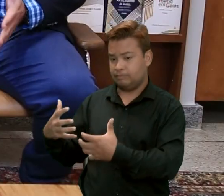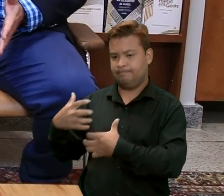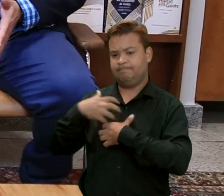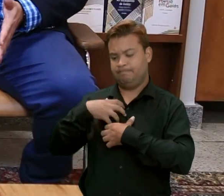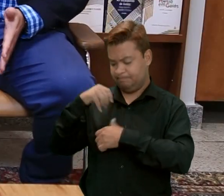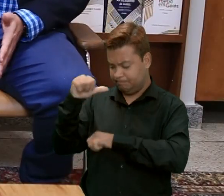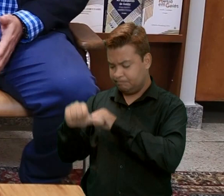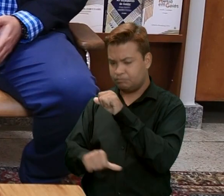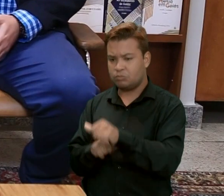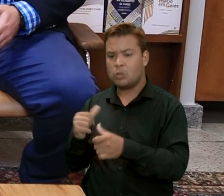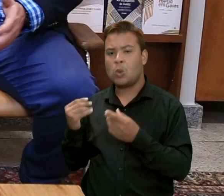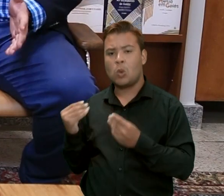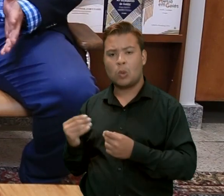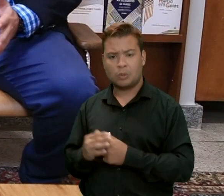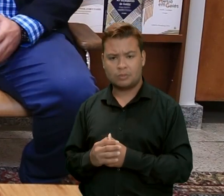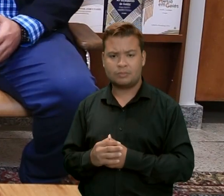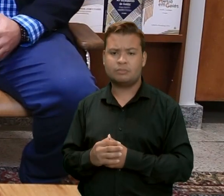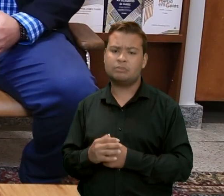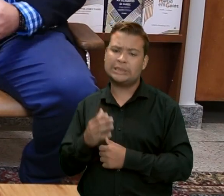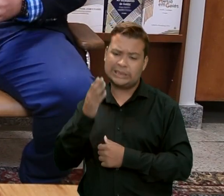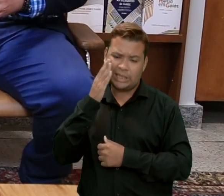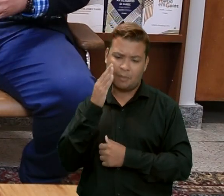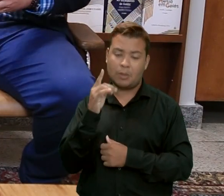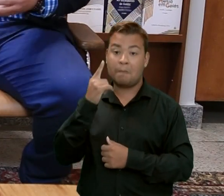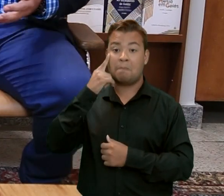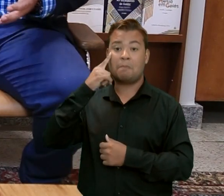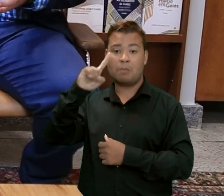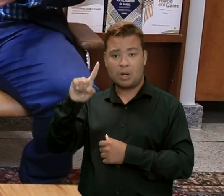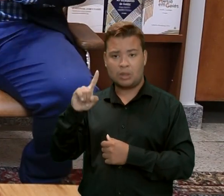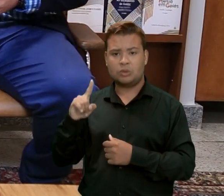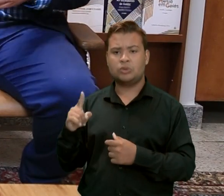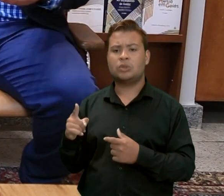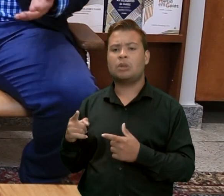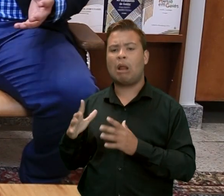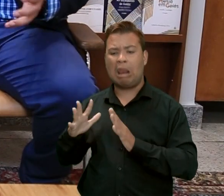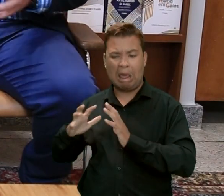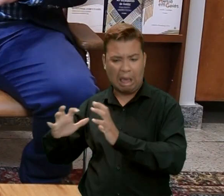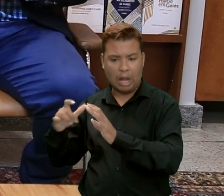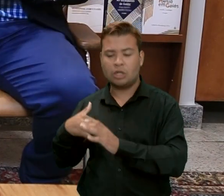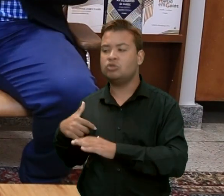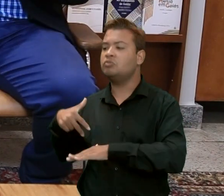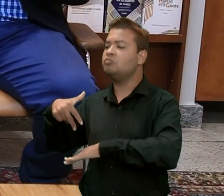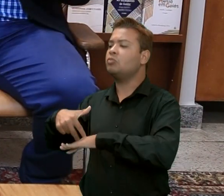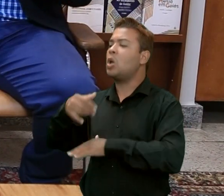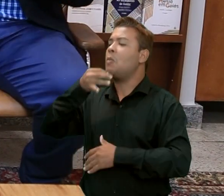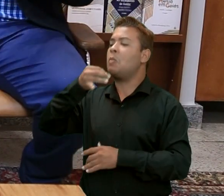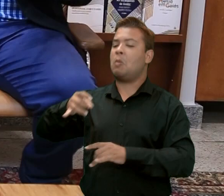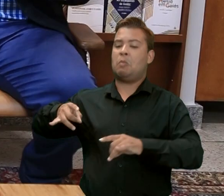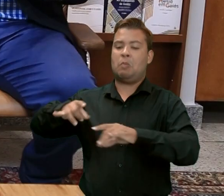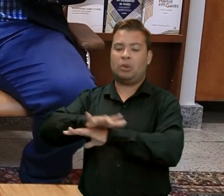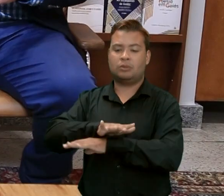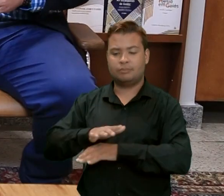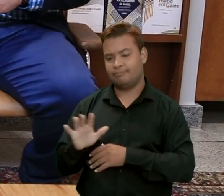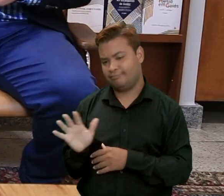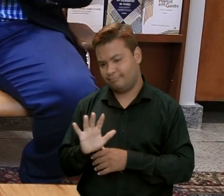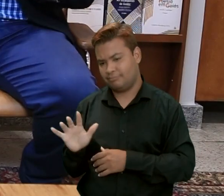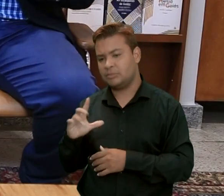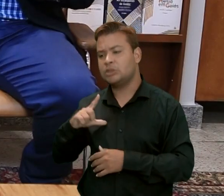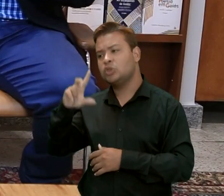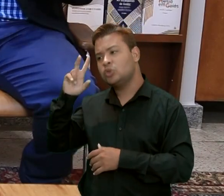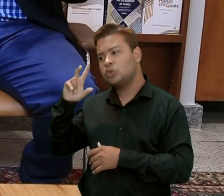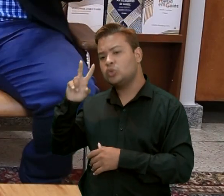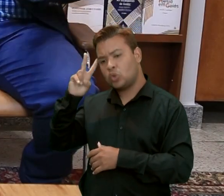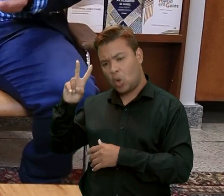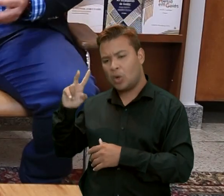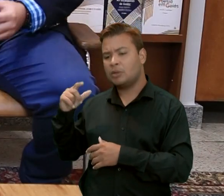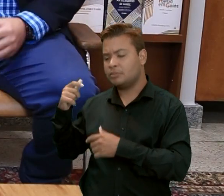que Simão Bolívar não chega no primeiro dia de conflito com uma ideia pronta e acabada do que iria acontecer, e ele, ao longo do processo histórico, ele vai mudando as suas